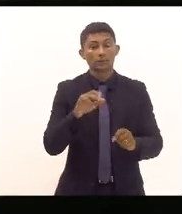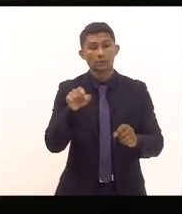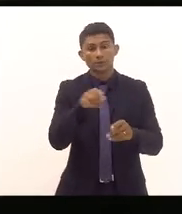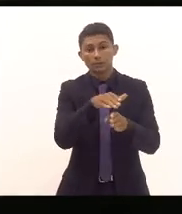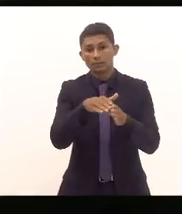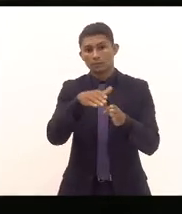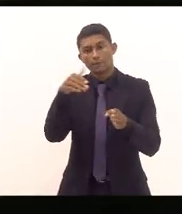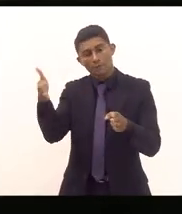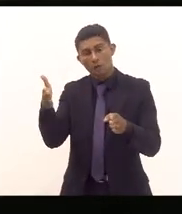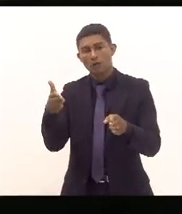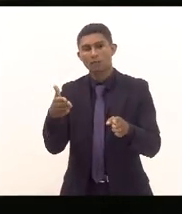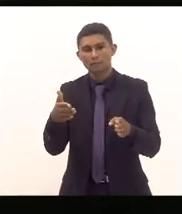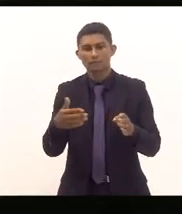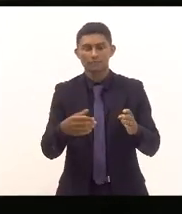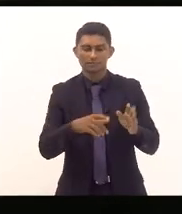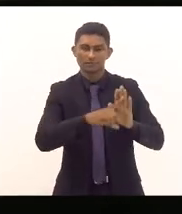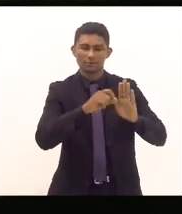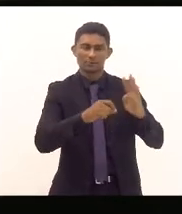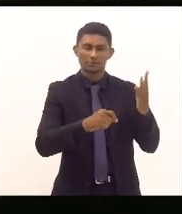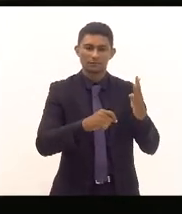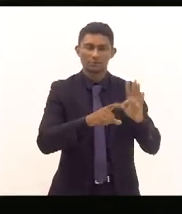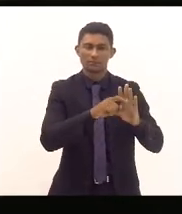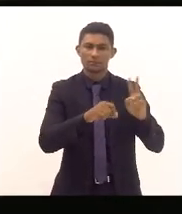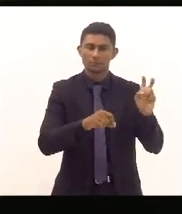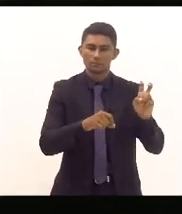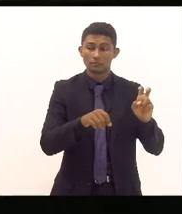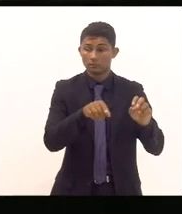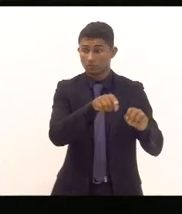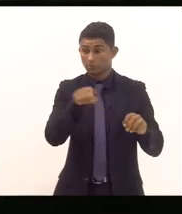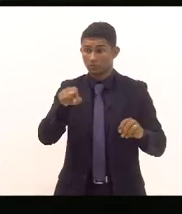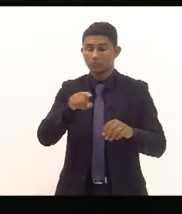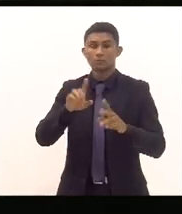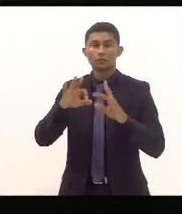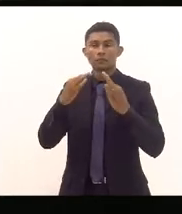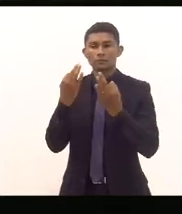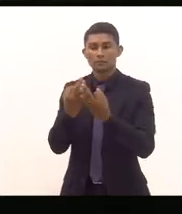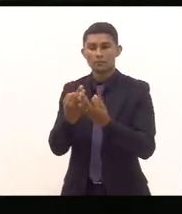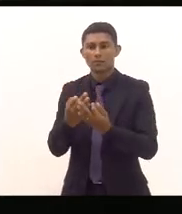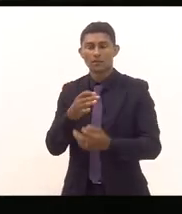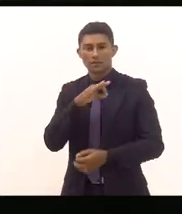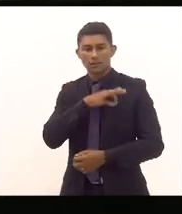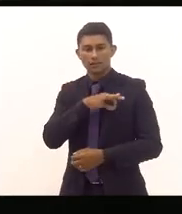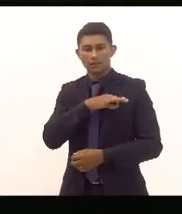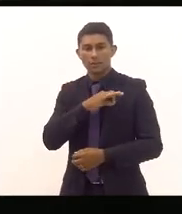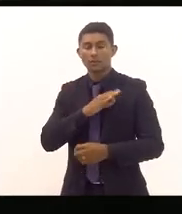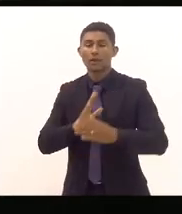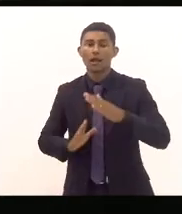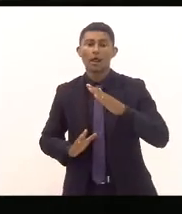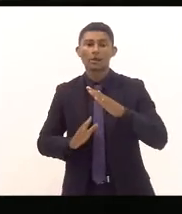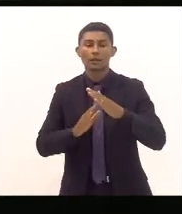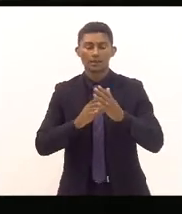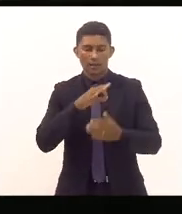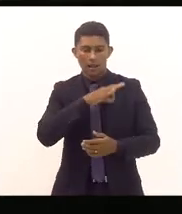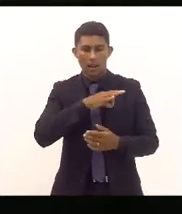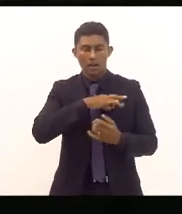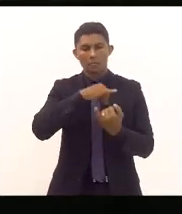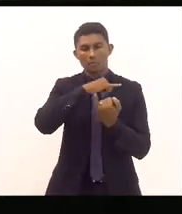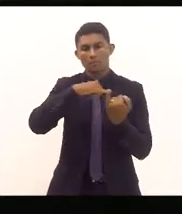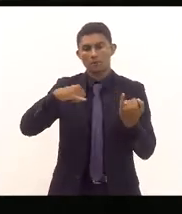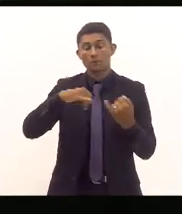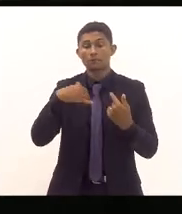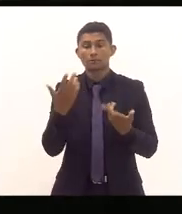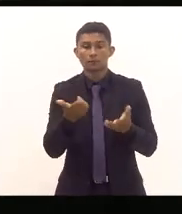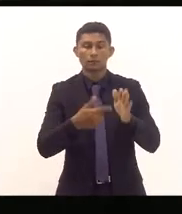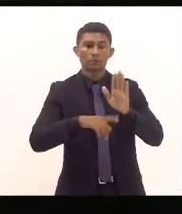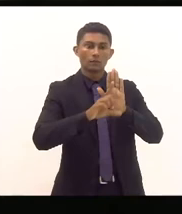escrita Nesse artigo 4º e 5º dessa lei famílias com renda per capta de até meio salário mínimo então Tia Jô essa lei tem